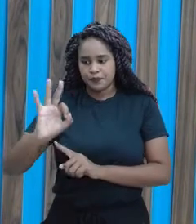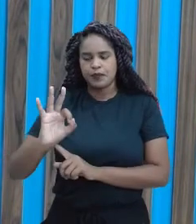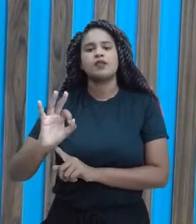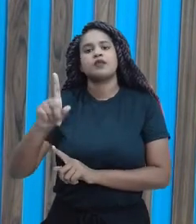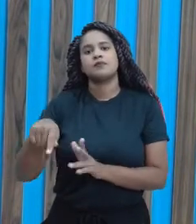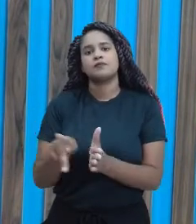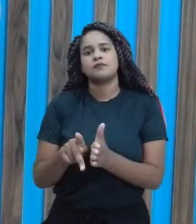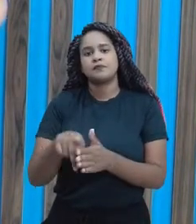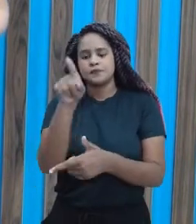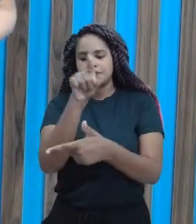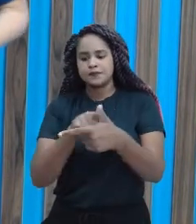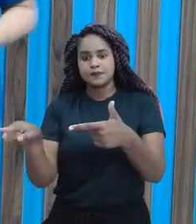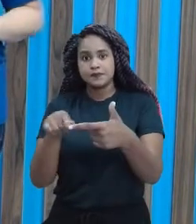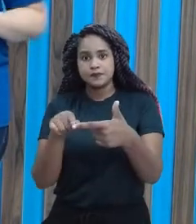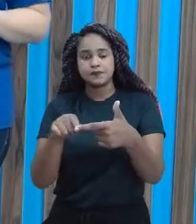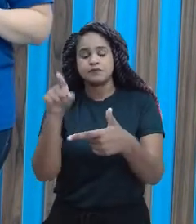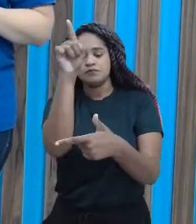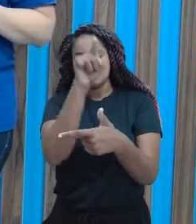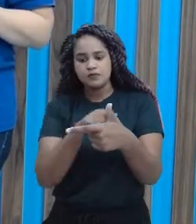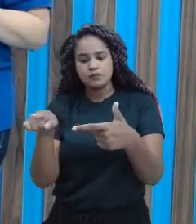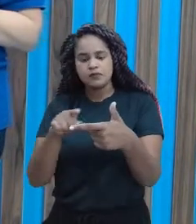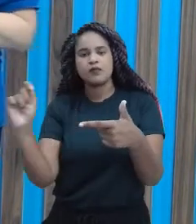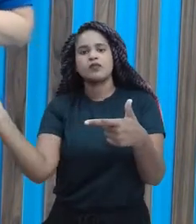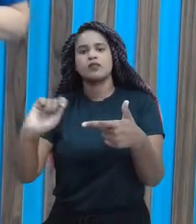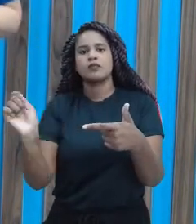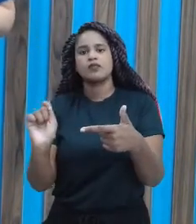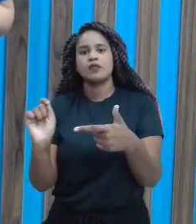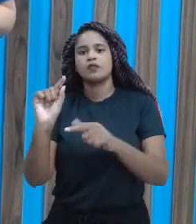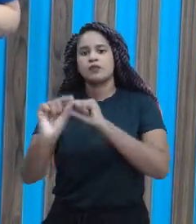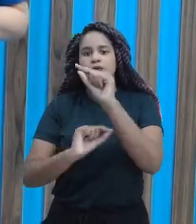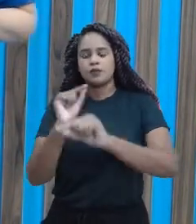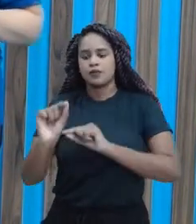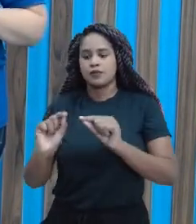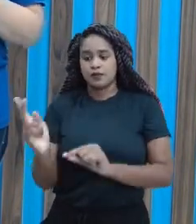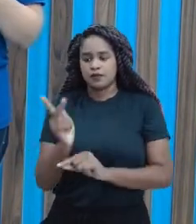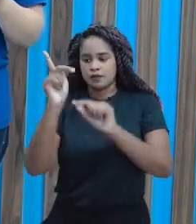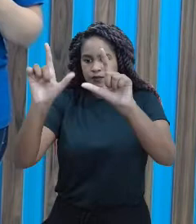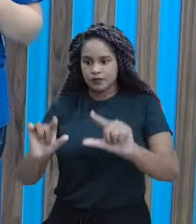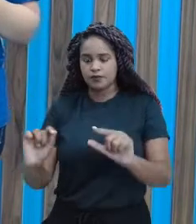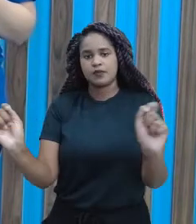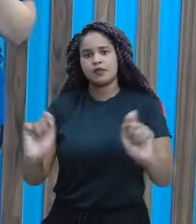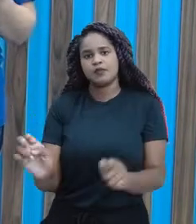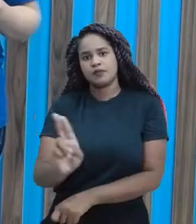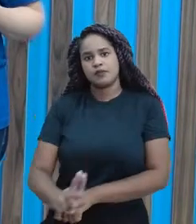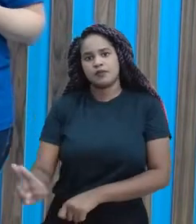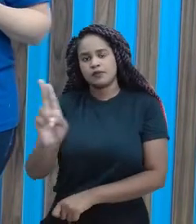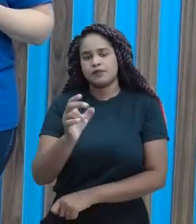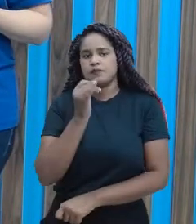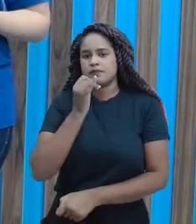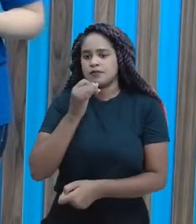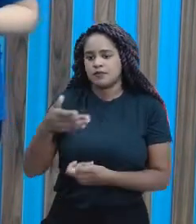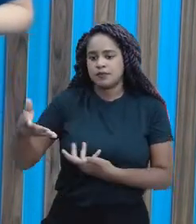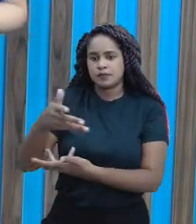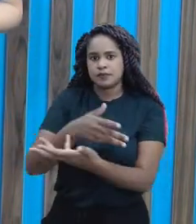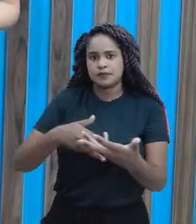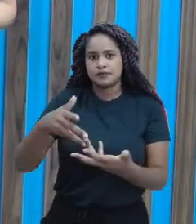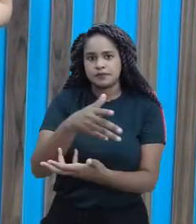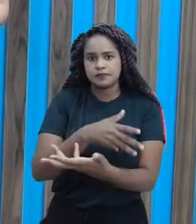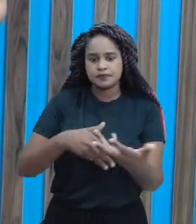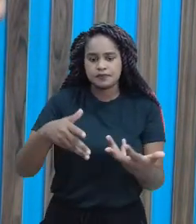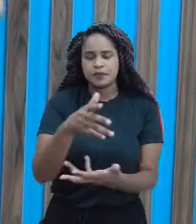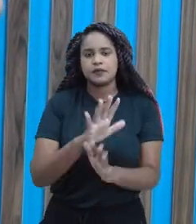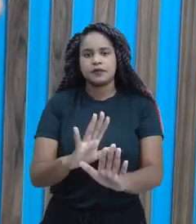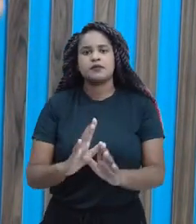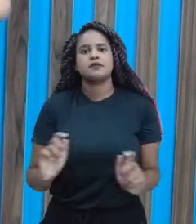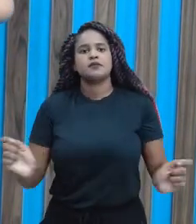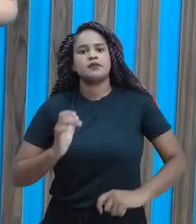é uma fração, e que essa fração ela pode ser reduzida, a gente pode utilizar de algumas relações que facilitam esse